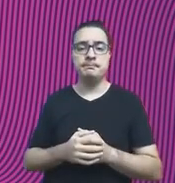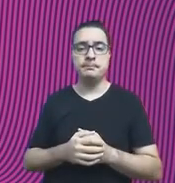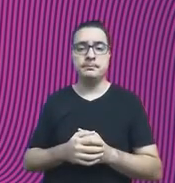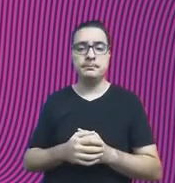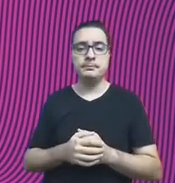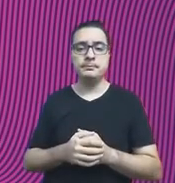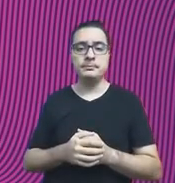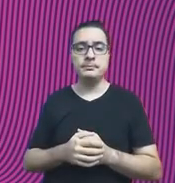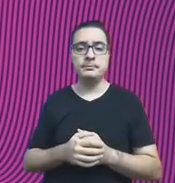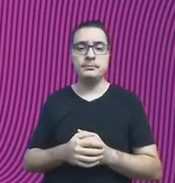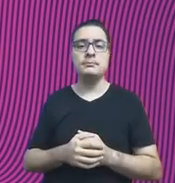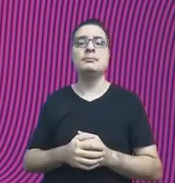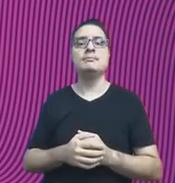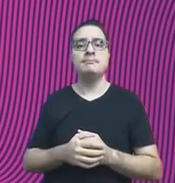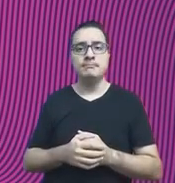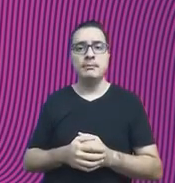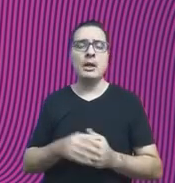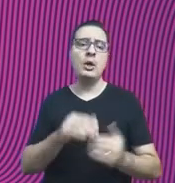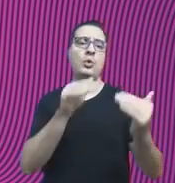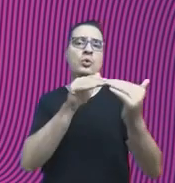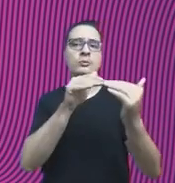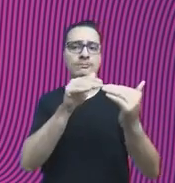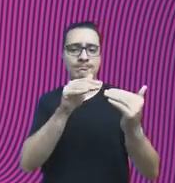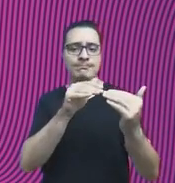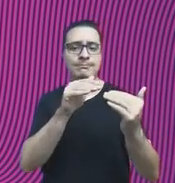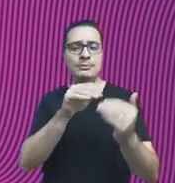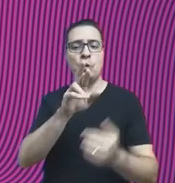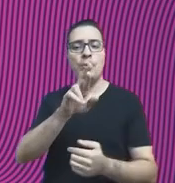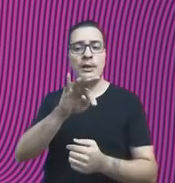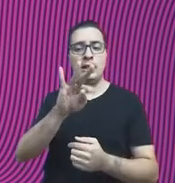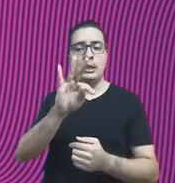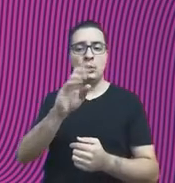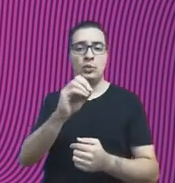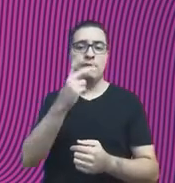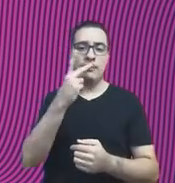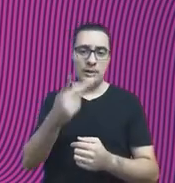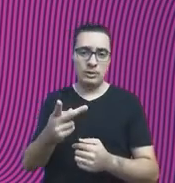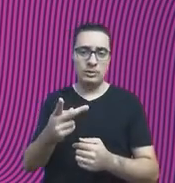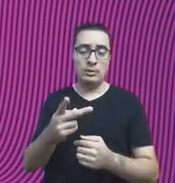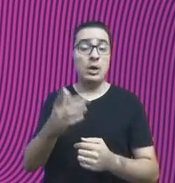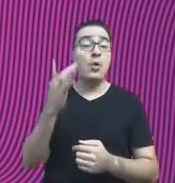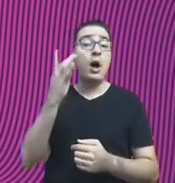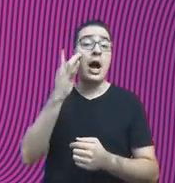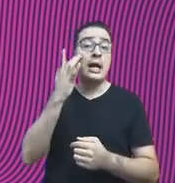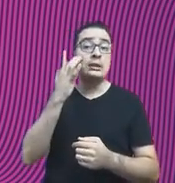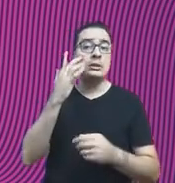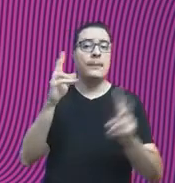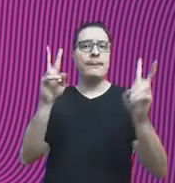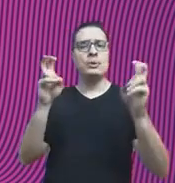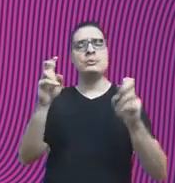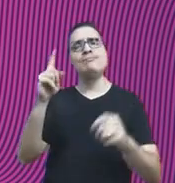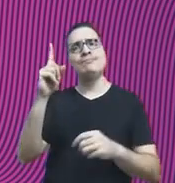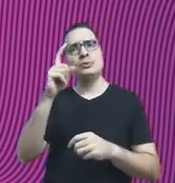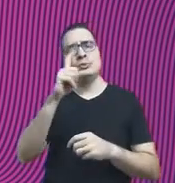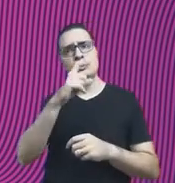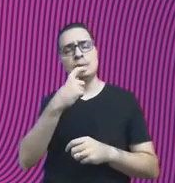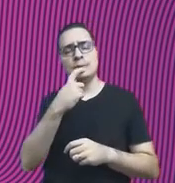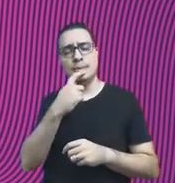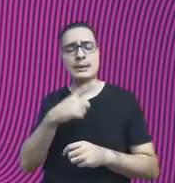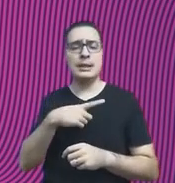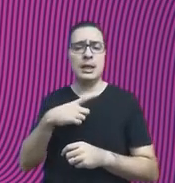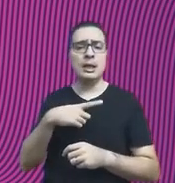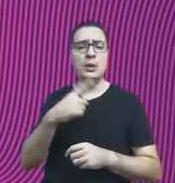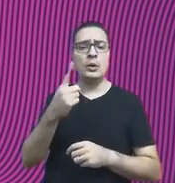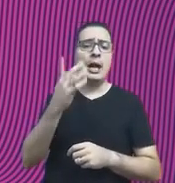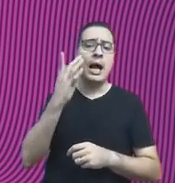Conrado, concordando já com o que o Brito disse, eu acho que tem um ponto que dificulta, mas tem uma coisa que acho que pode